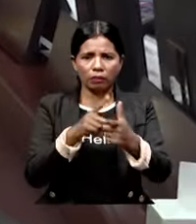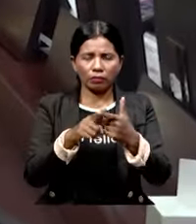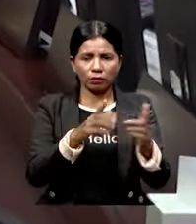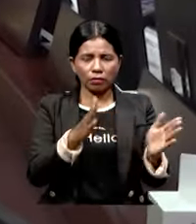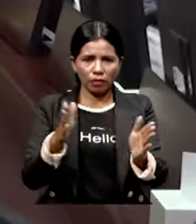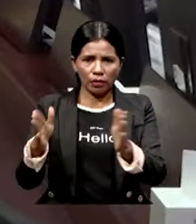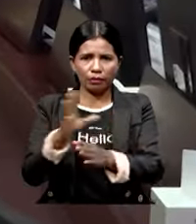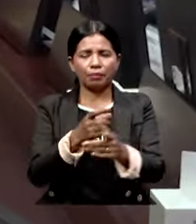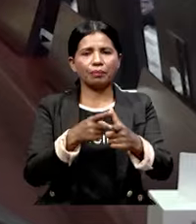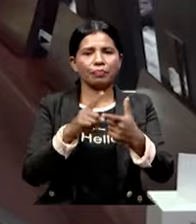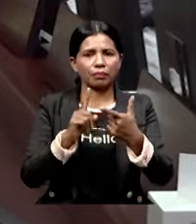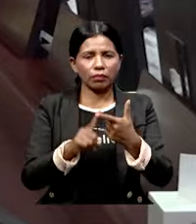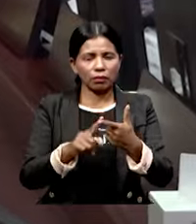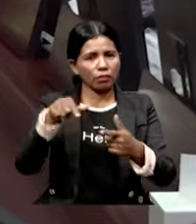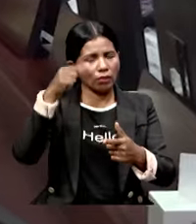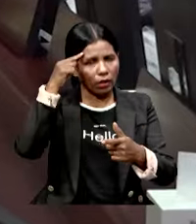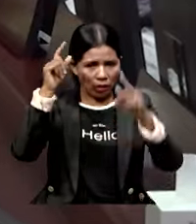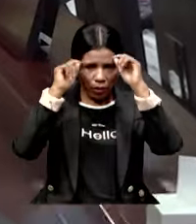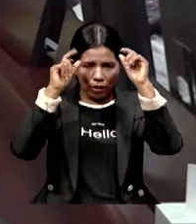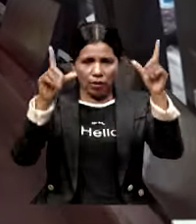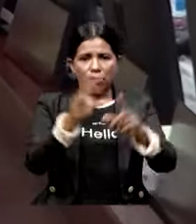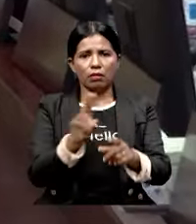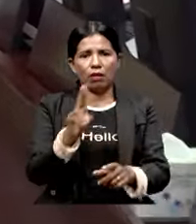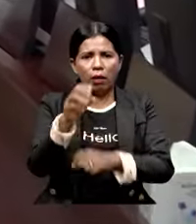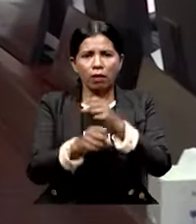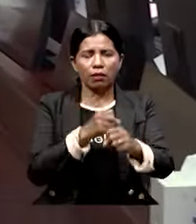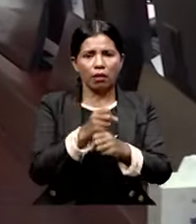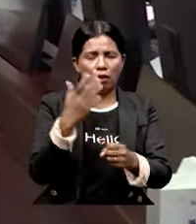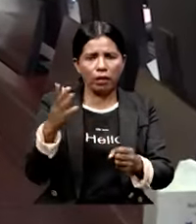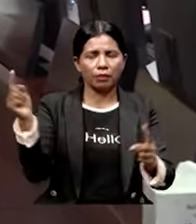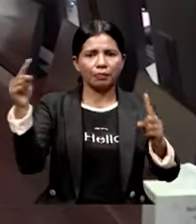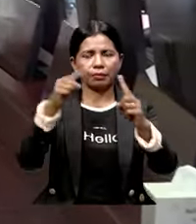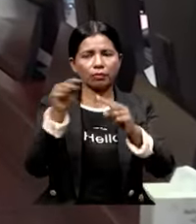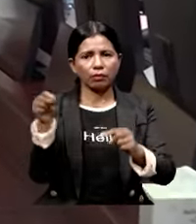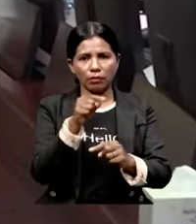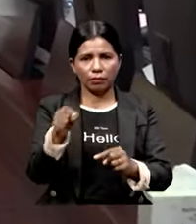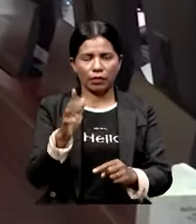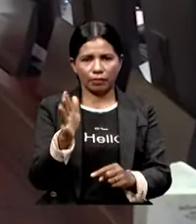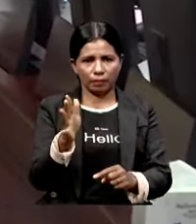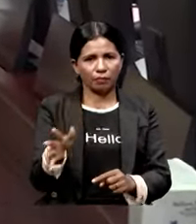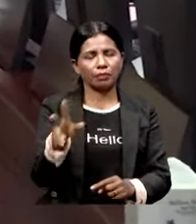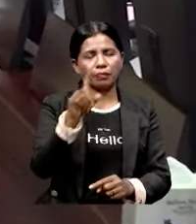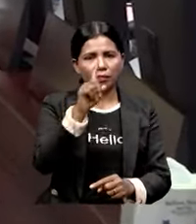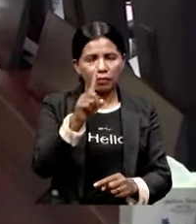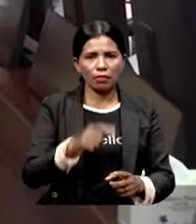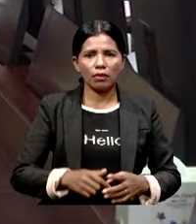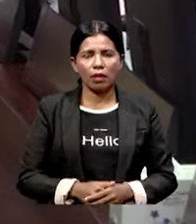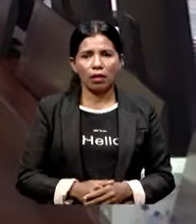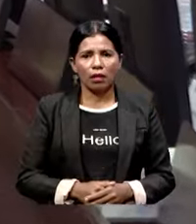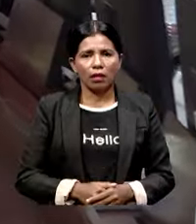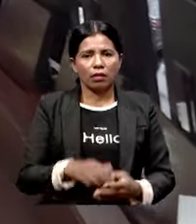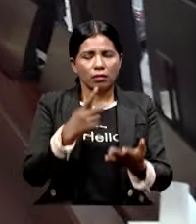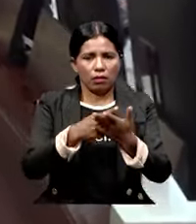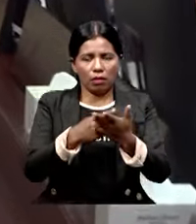Rússio Portal Transferência. Governo Timor-Leste, execução tinha ne foi em 15%, Lima nulo recém ida liu. Enquanto